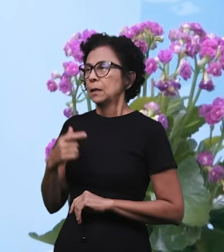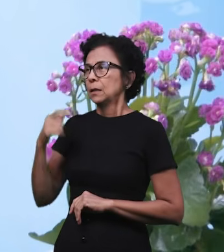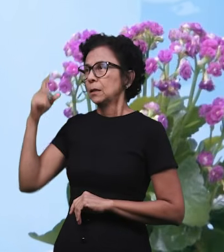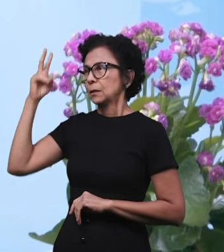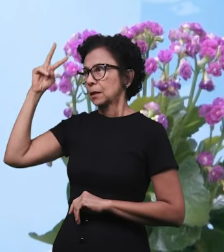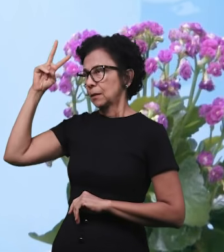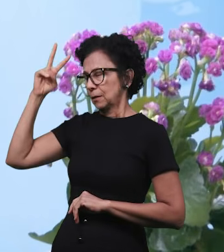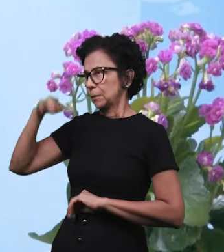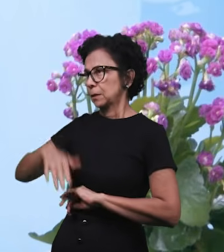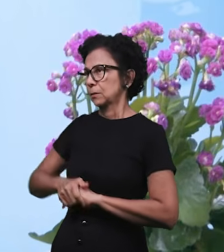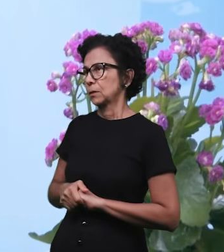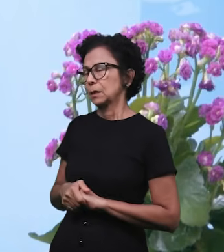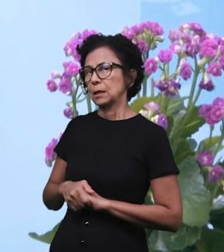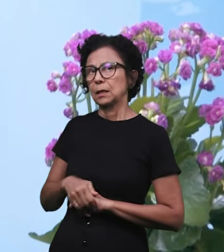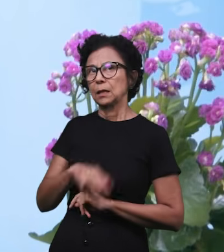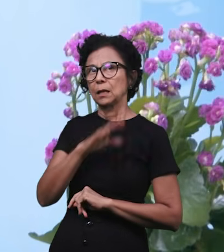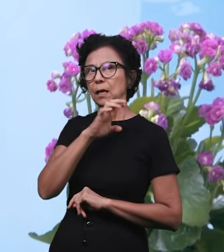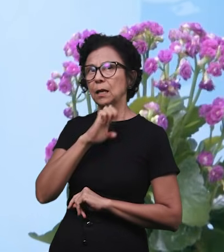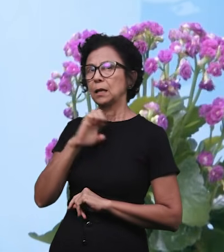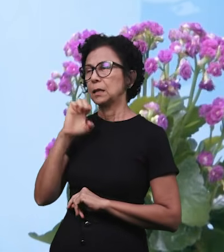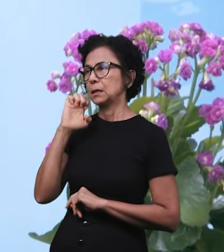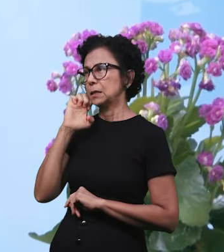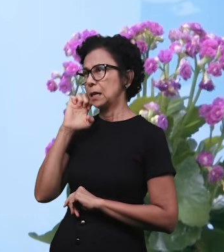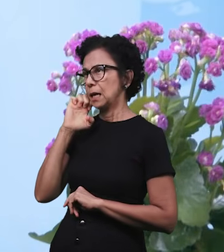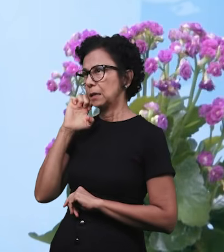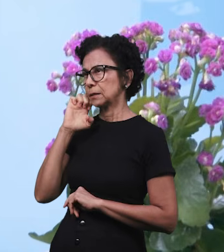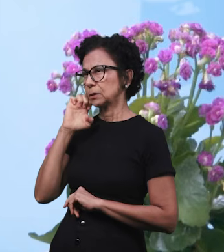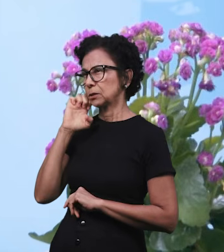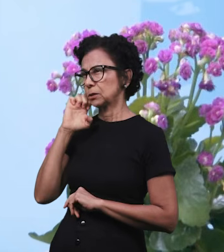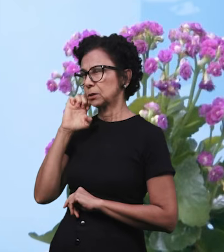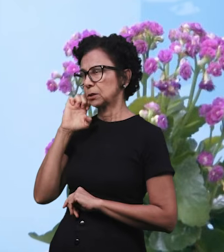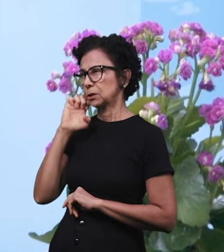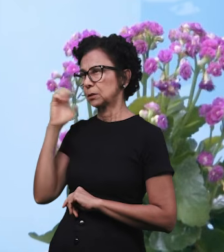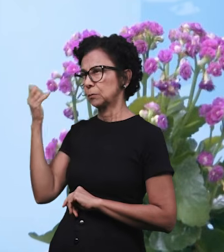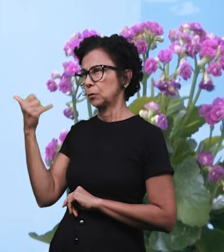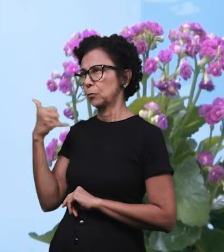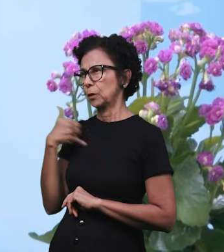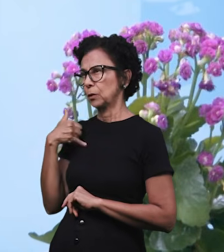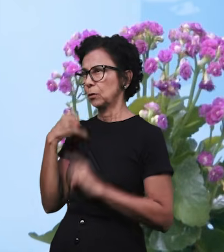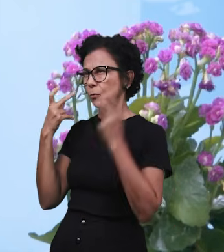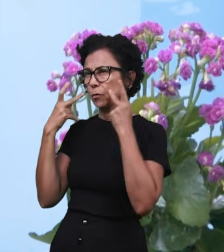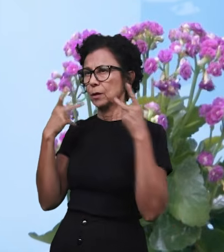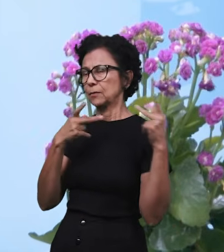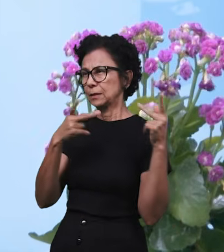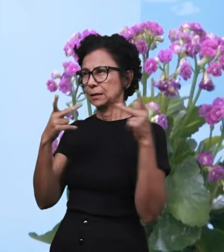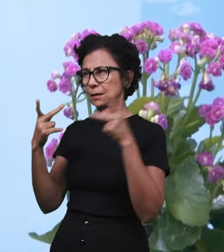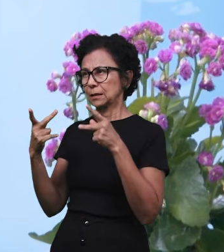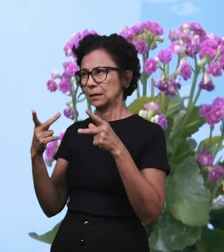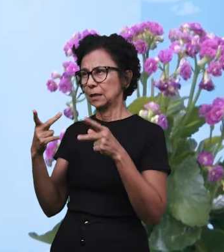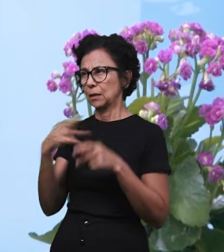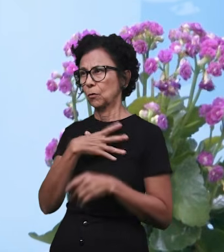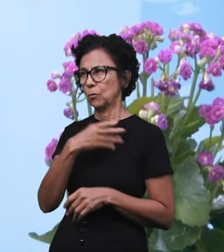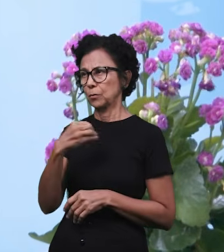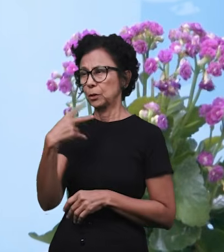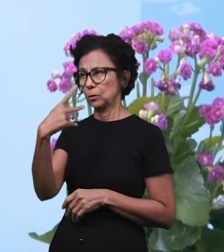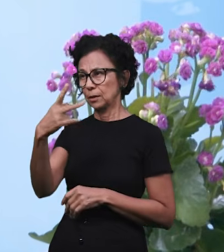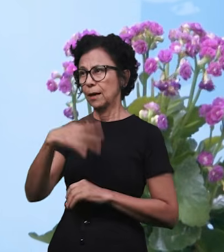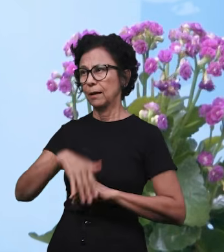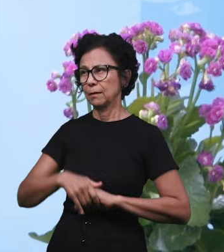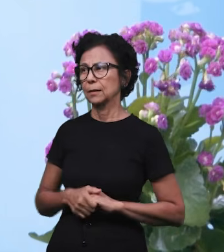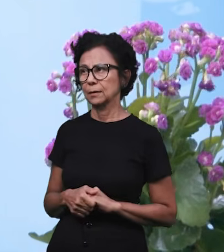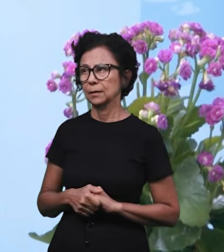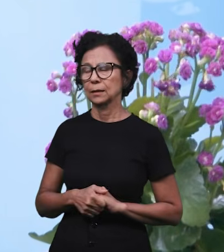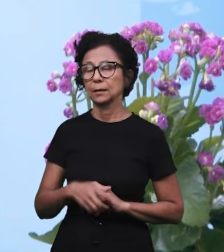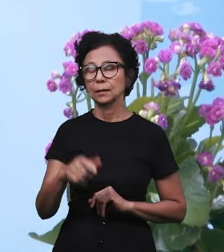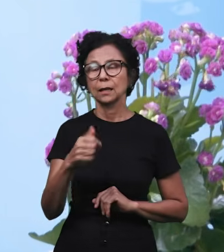Lili conversou com a gente, né, foi visitar o filho dela, eu esqueci agora qual é o país. Nova Zelândia. Nova Zelândia, uma outra língua.